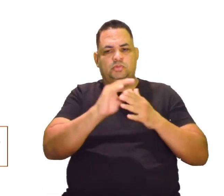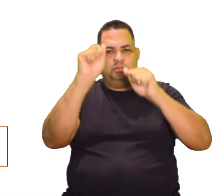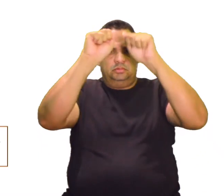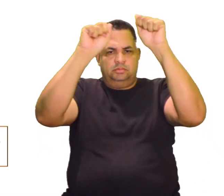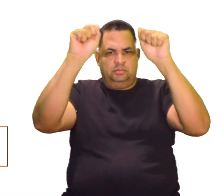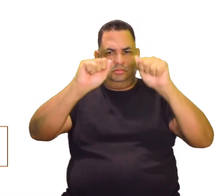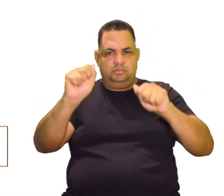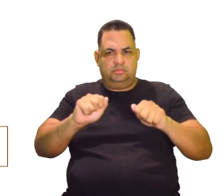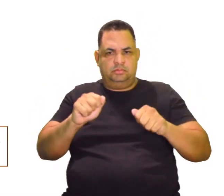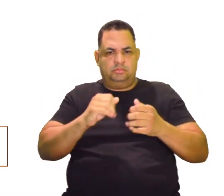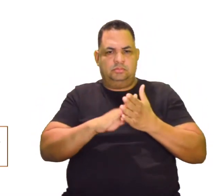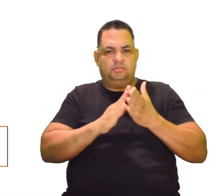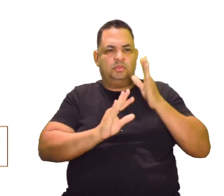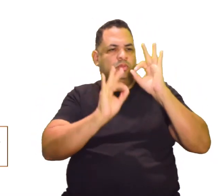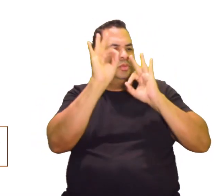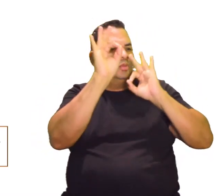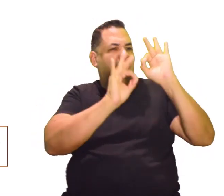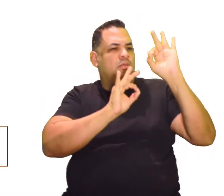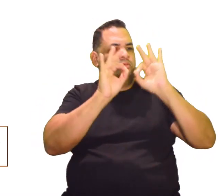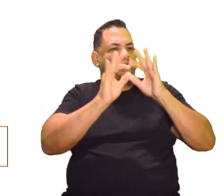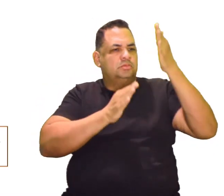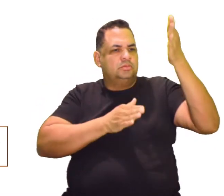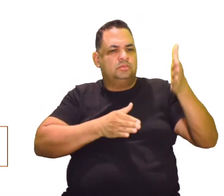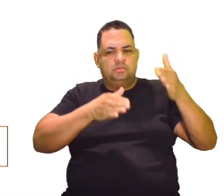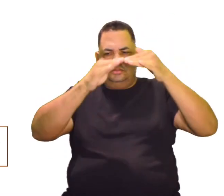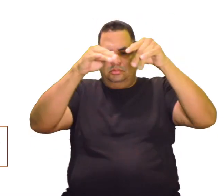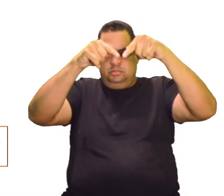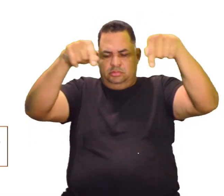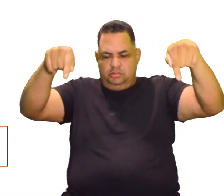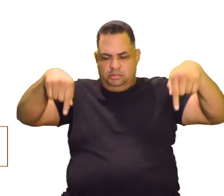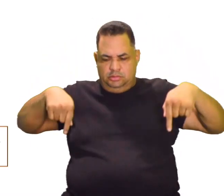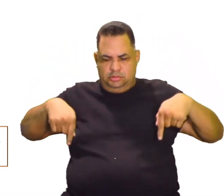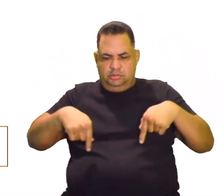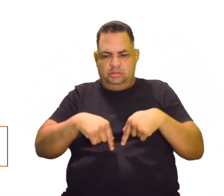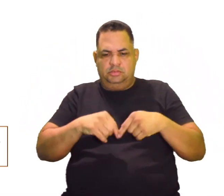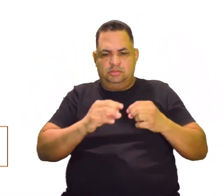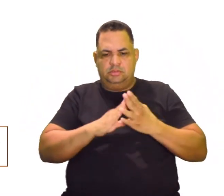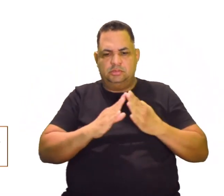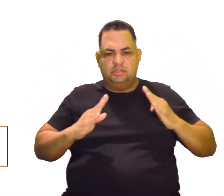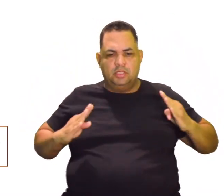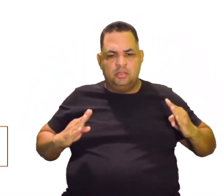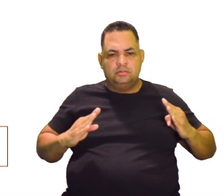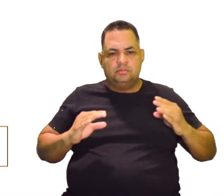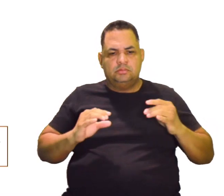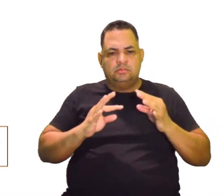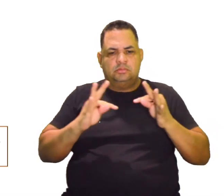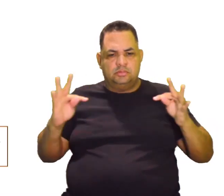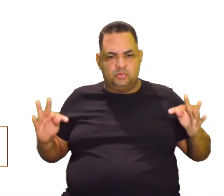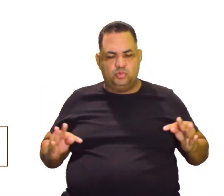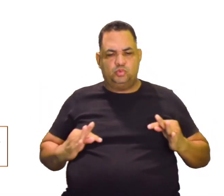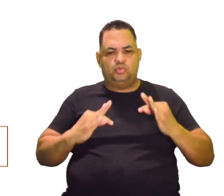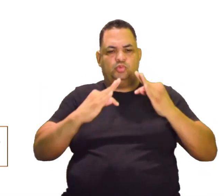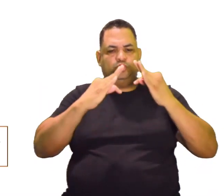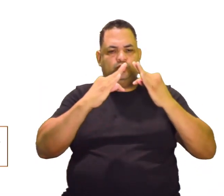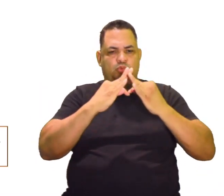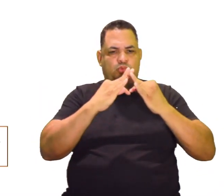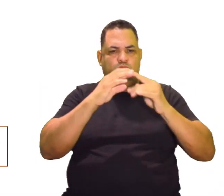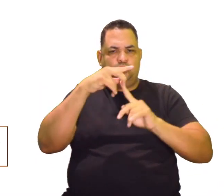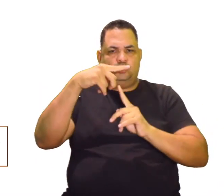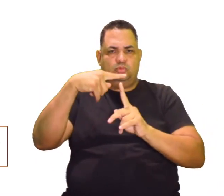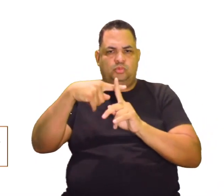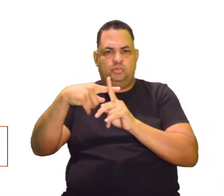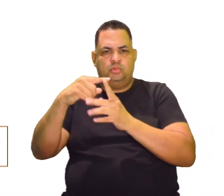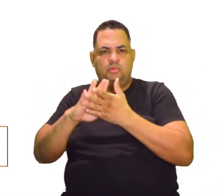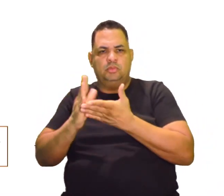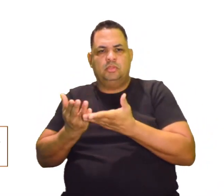ao decorar as paredes e salas das tumbas, né, umas tabas, relatam o quê? A história